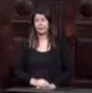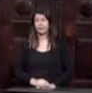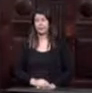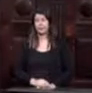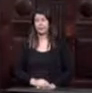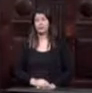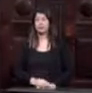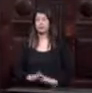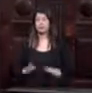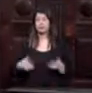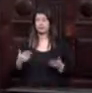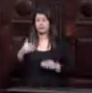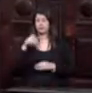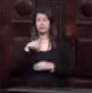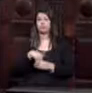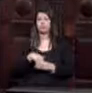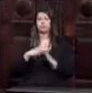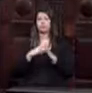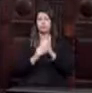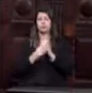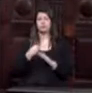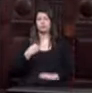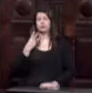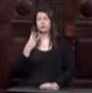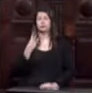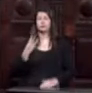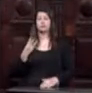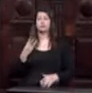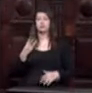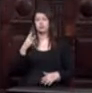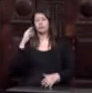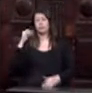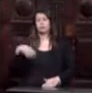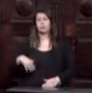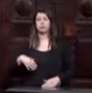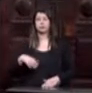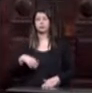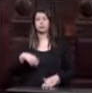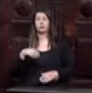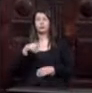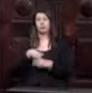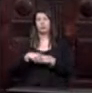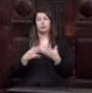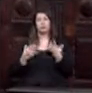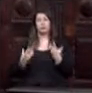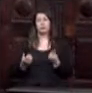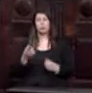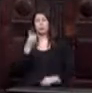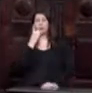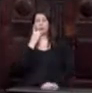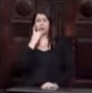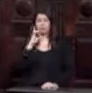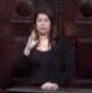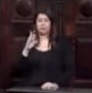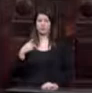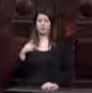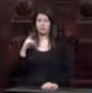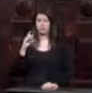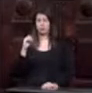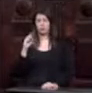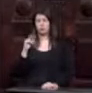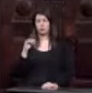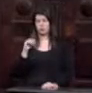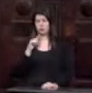Então, em votação, destaque a emenda número 3. Senhores que aprovam nessa comissão, rejeitada. Com voto favorável do deputado Luiz Paulo,